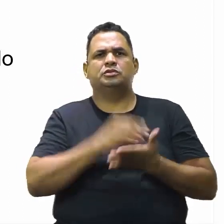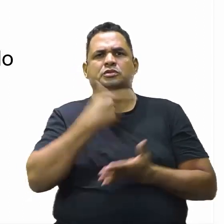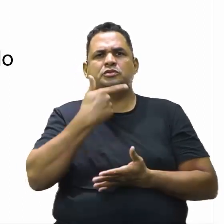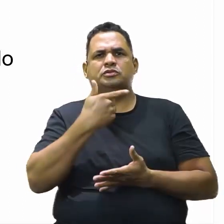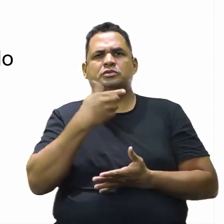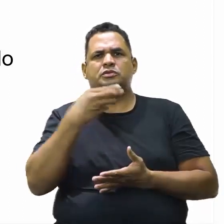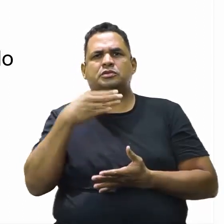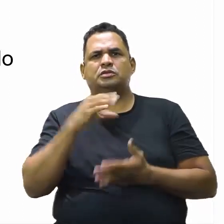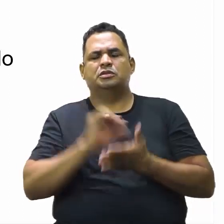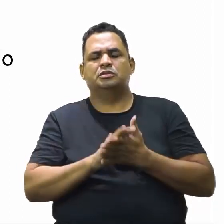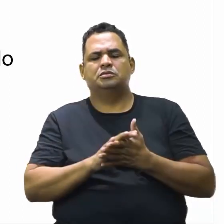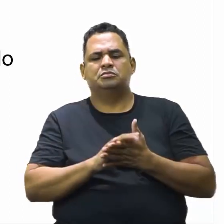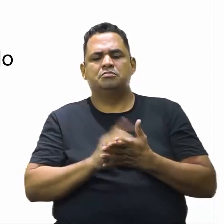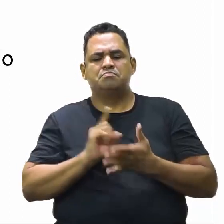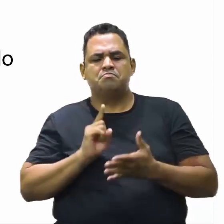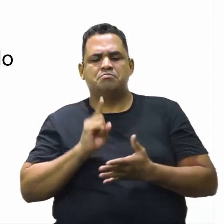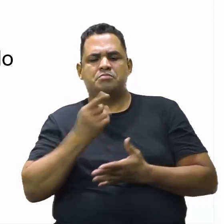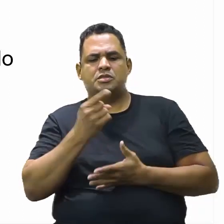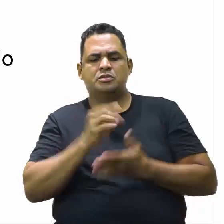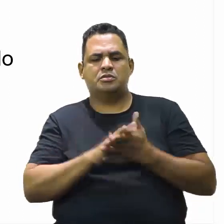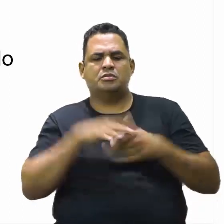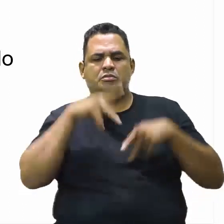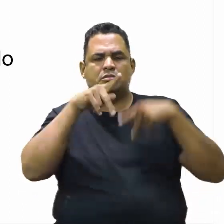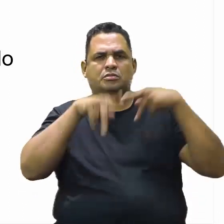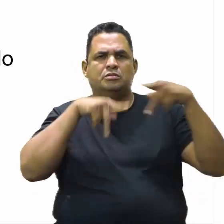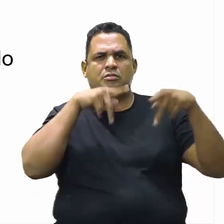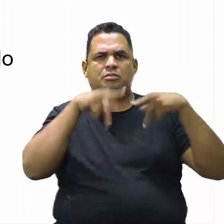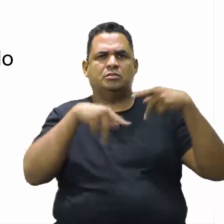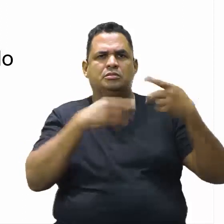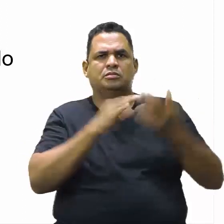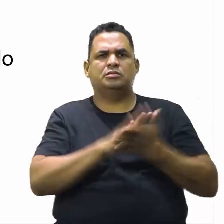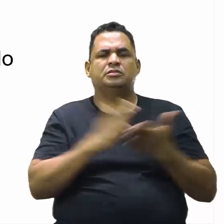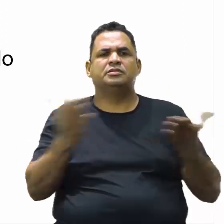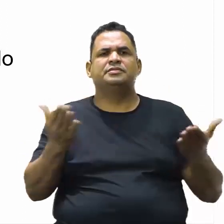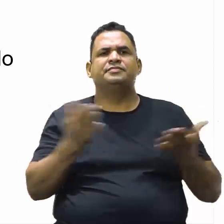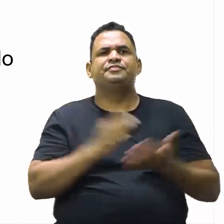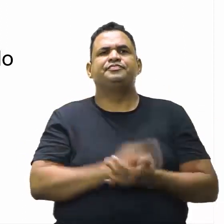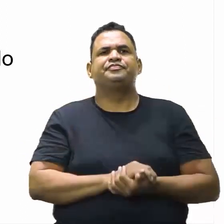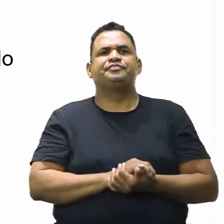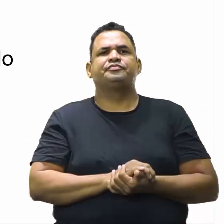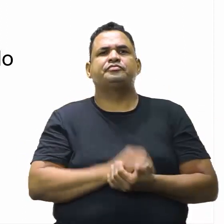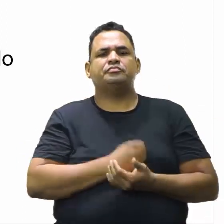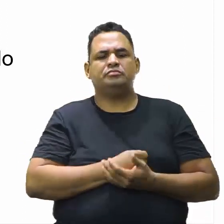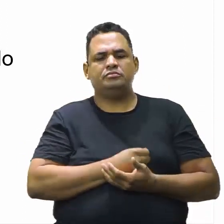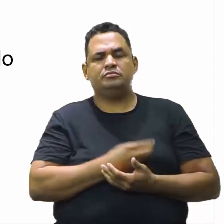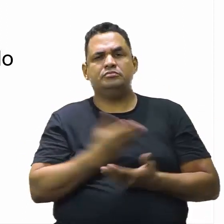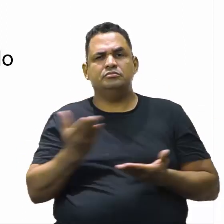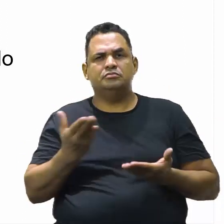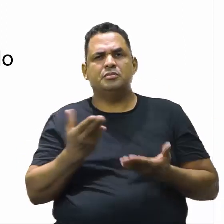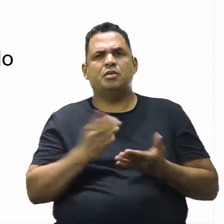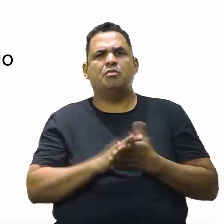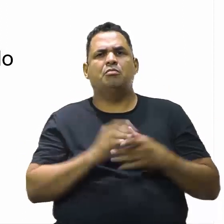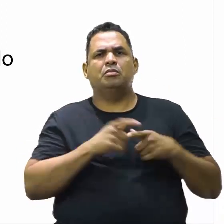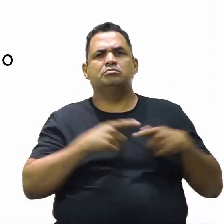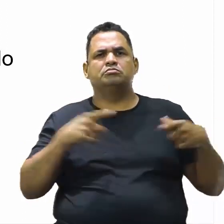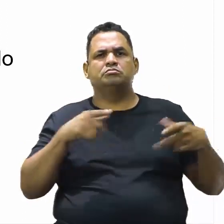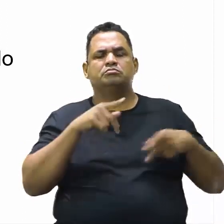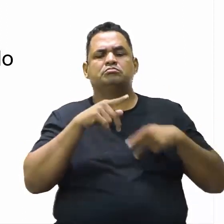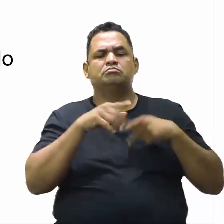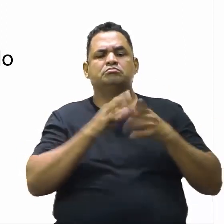habitantes. Então, intenso crescimento populacional nesse período, ela é